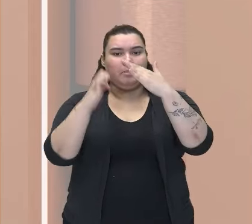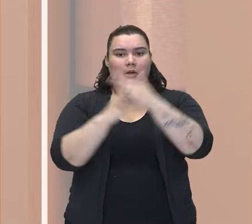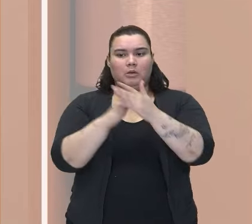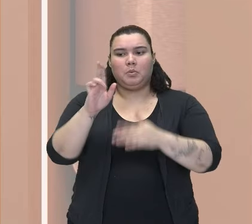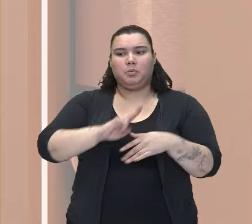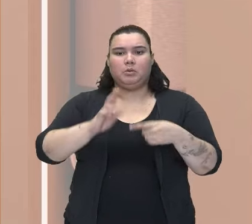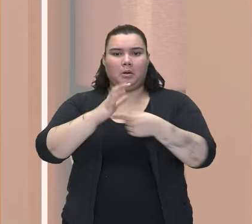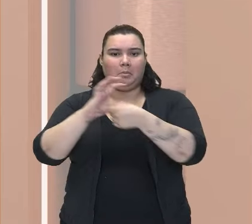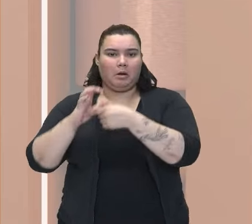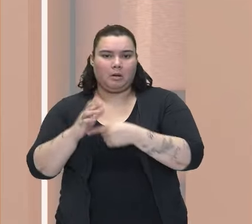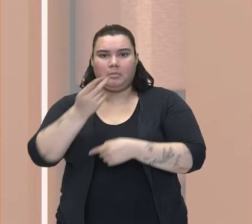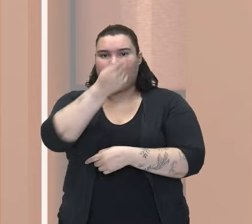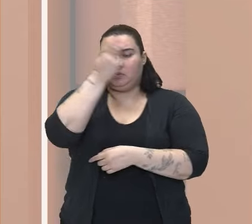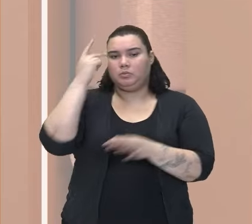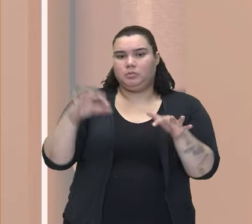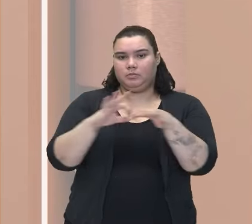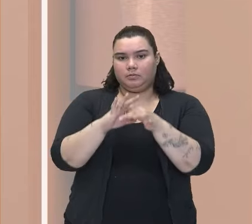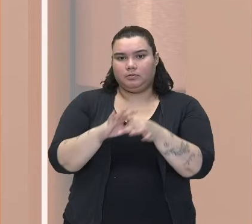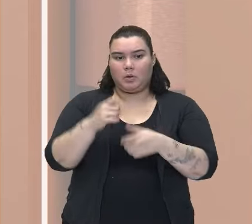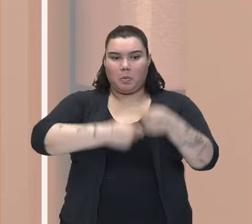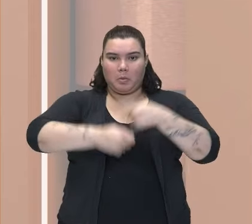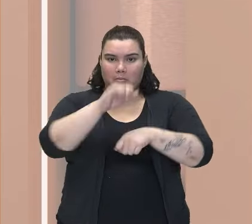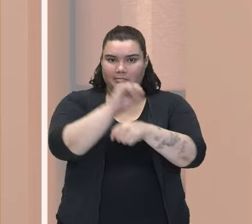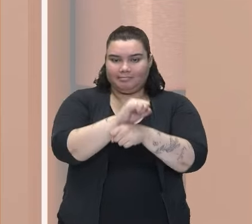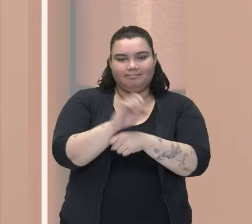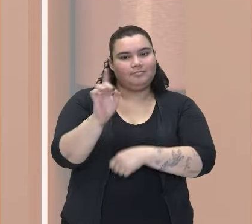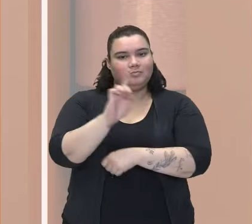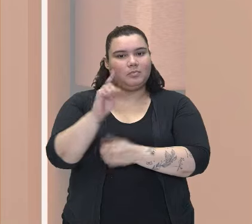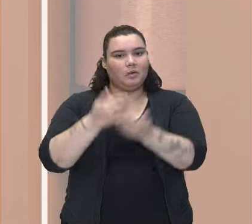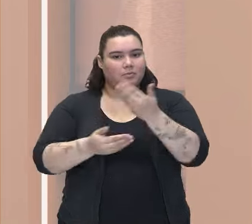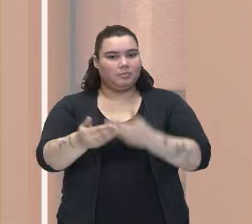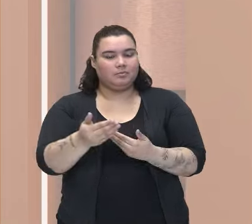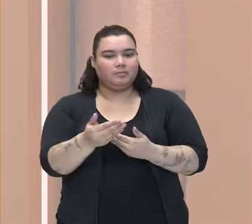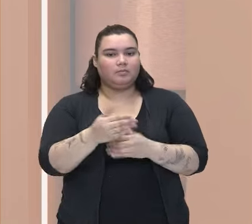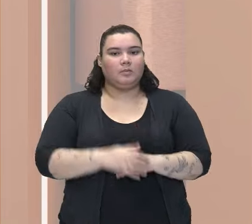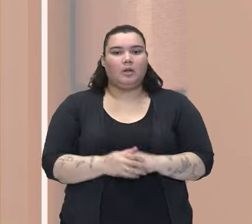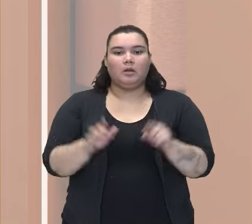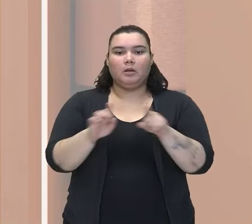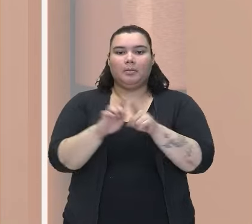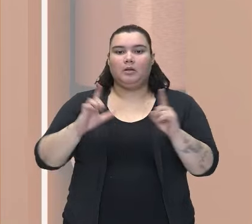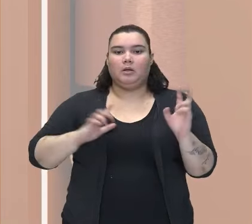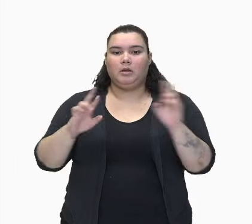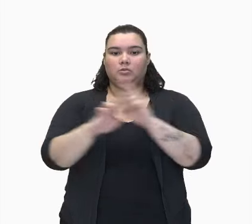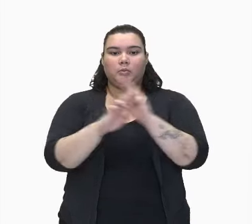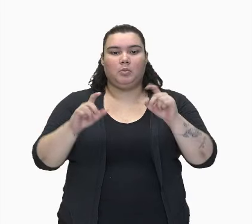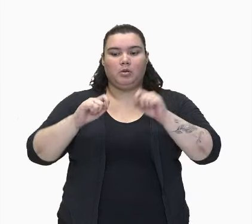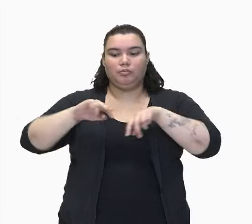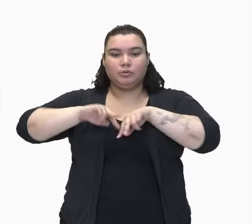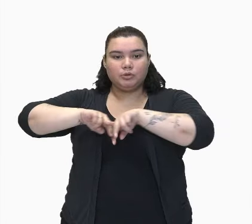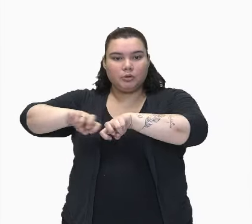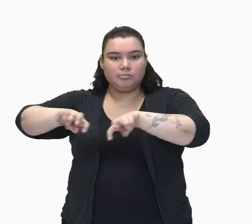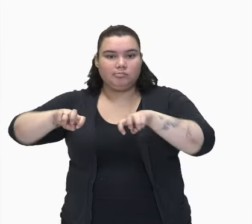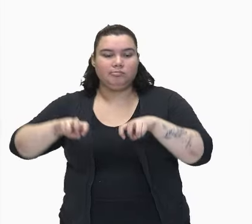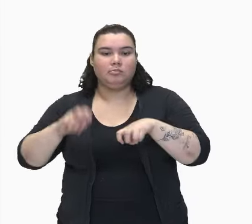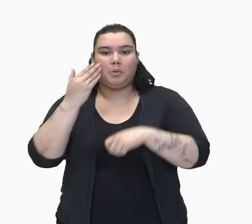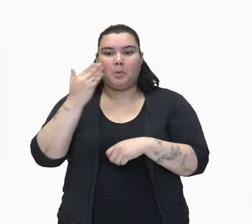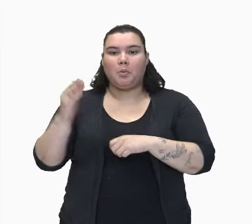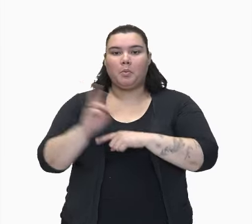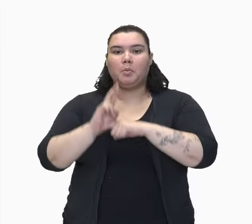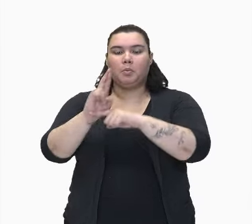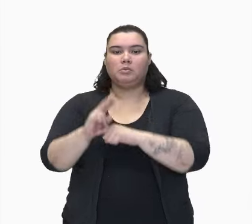para aí não, essa parte da economia do México. Também vamos ter a relação aí com o extrativismo, a extração aí de